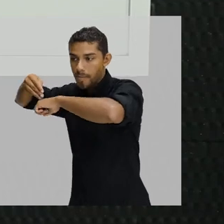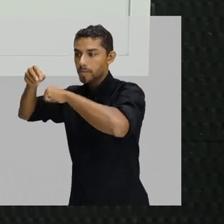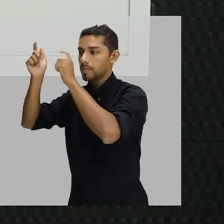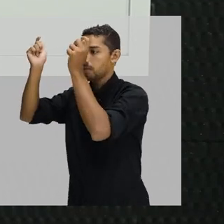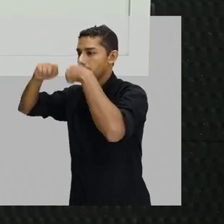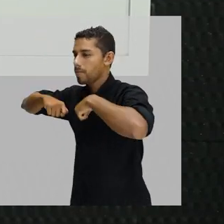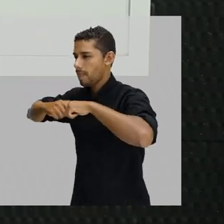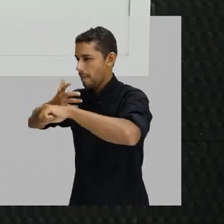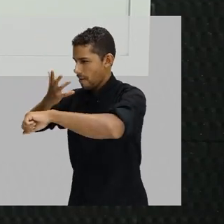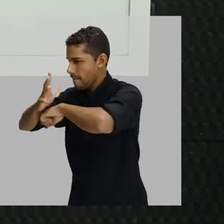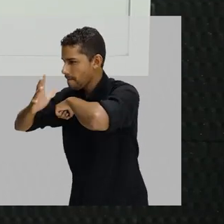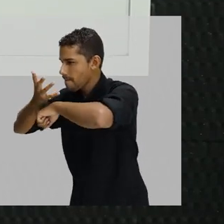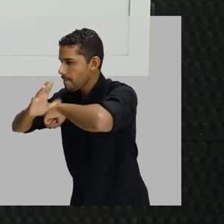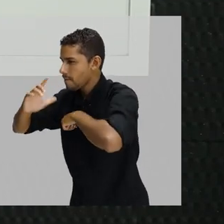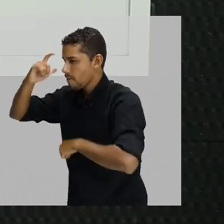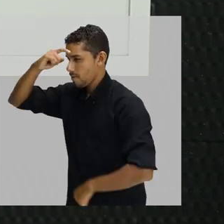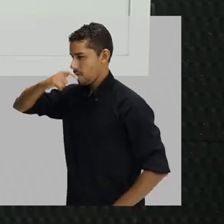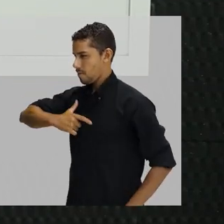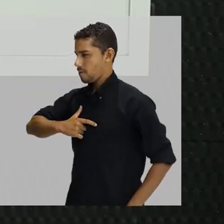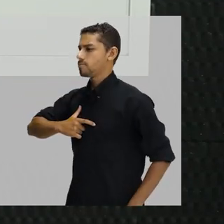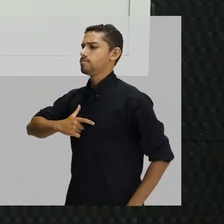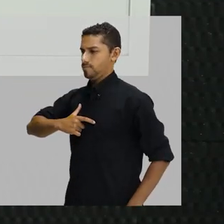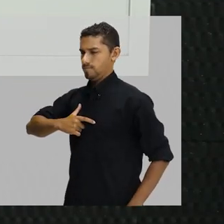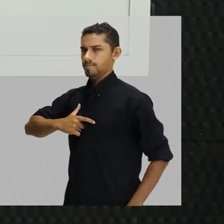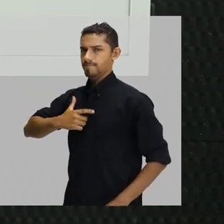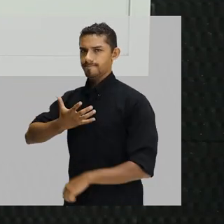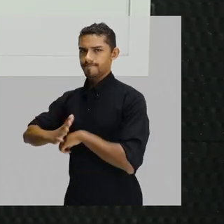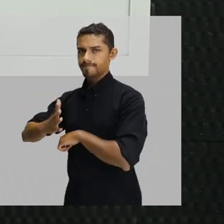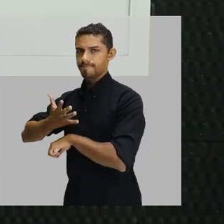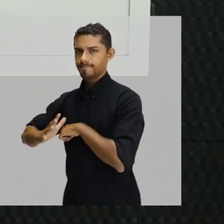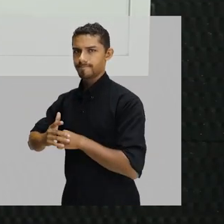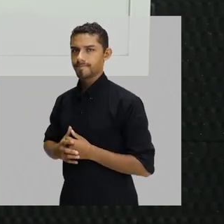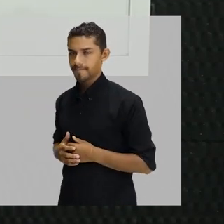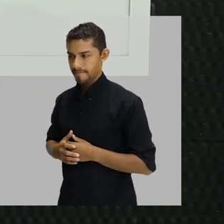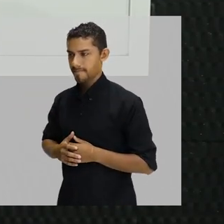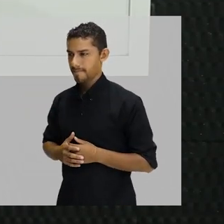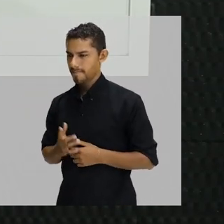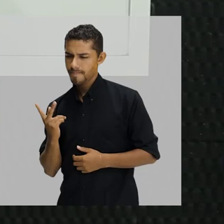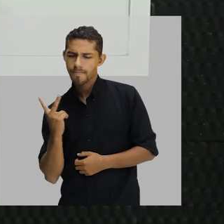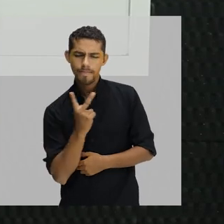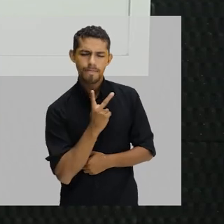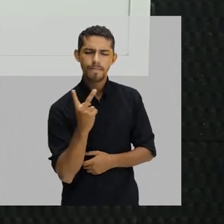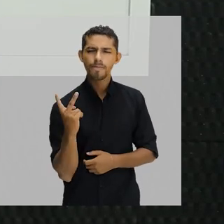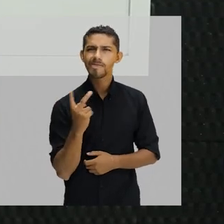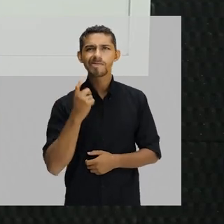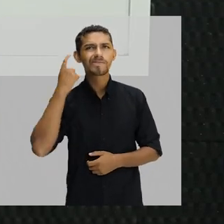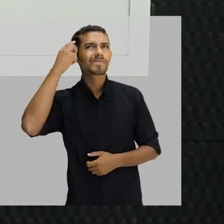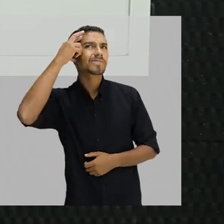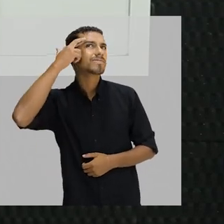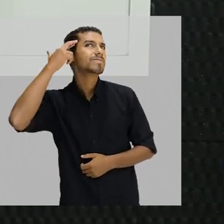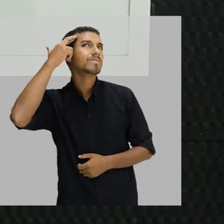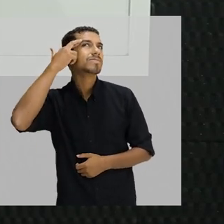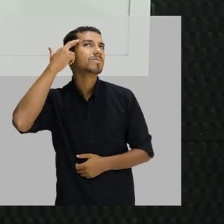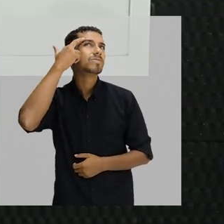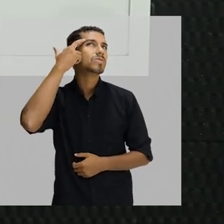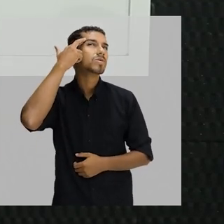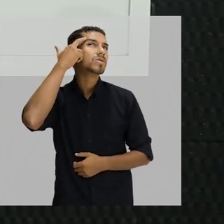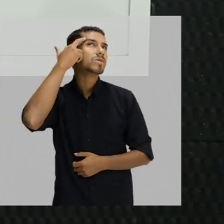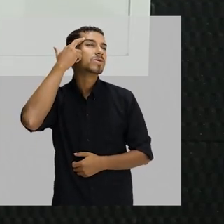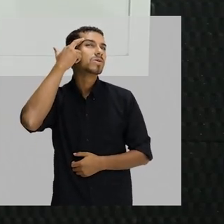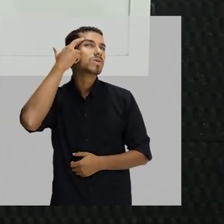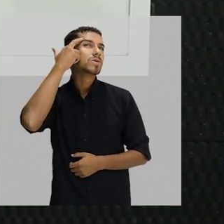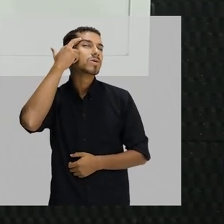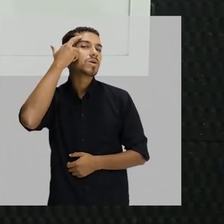ligado à moralidade. Então, veja só, quando você está analisando, debruçado, refletindo, e aí a palavra reflexão,